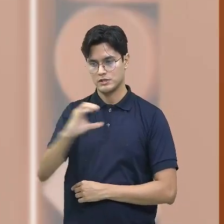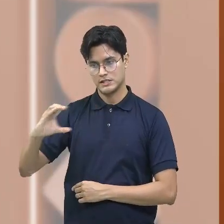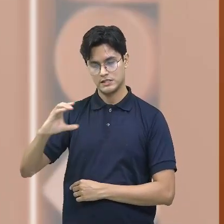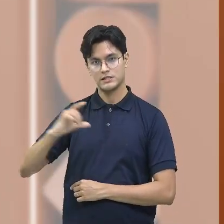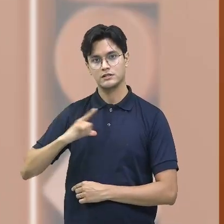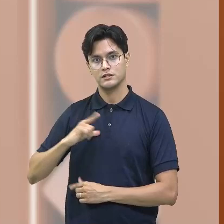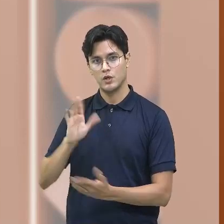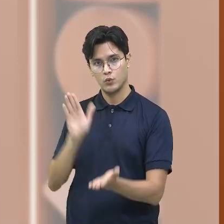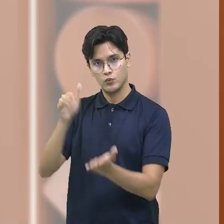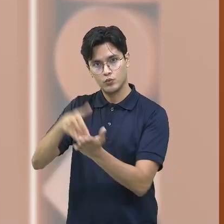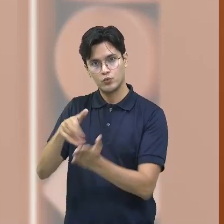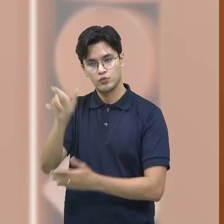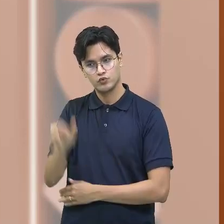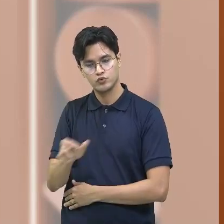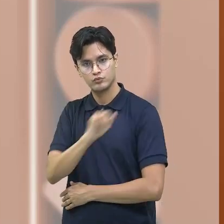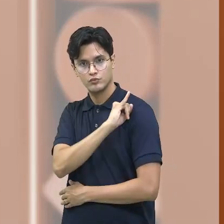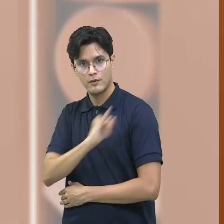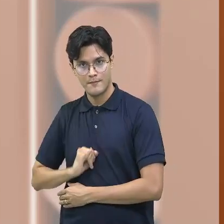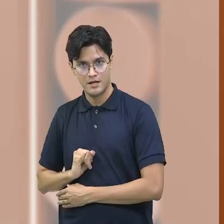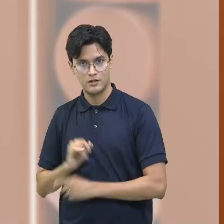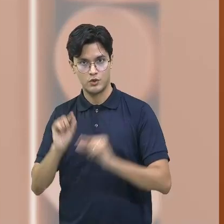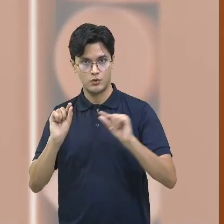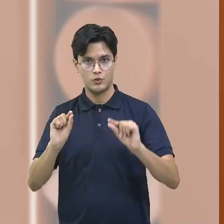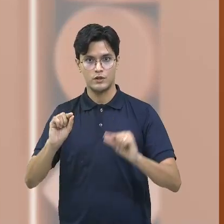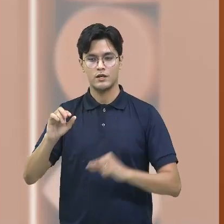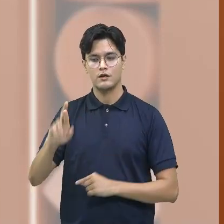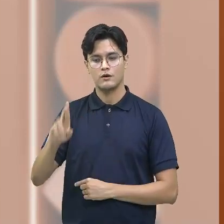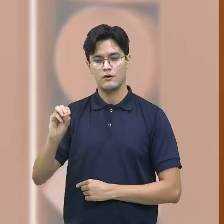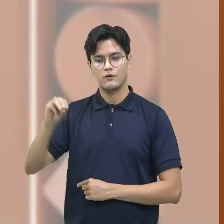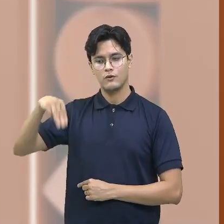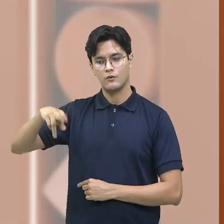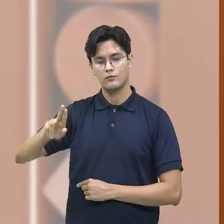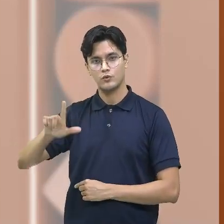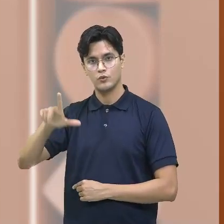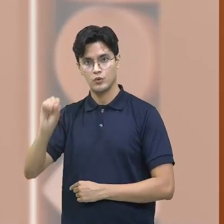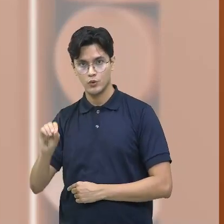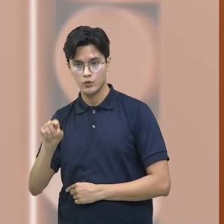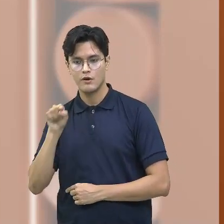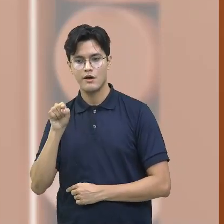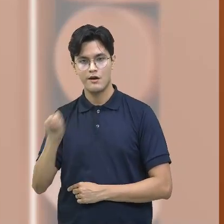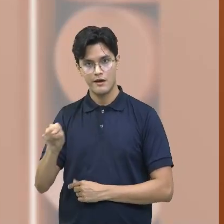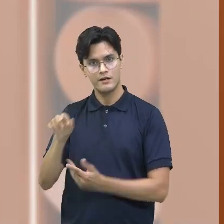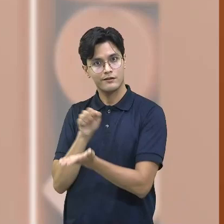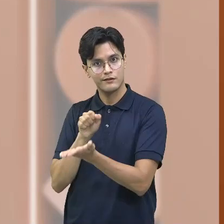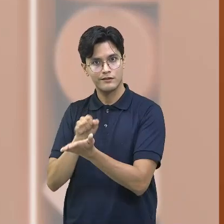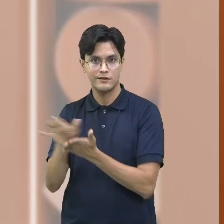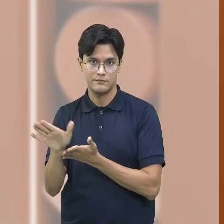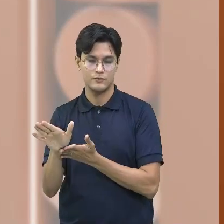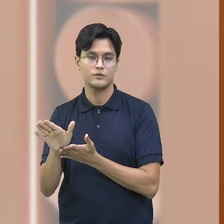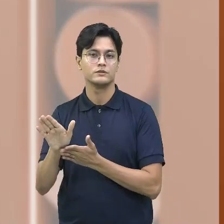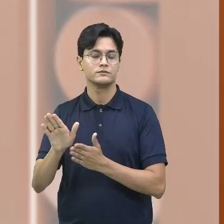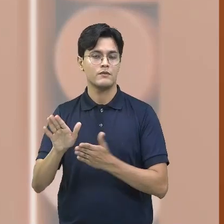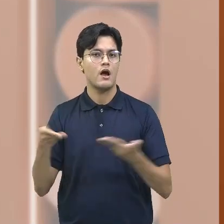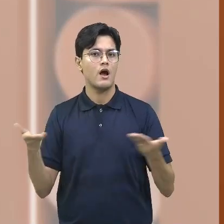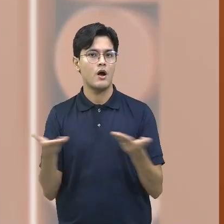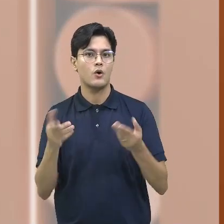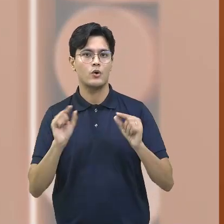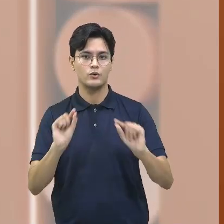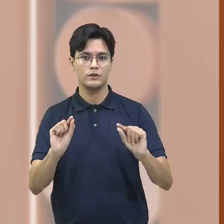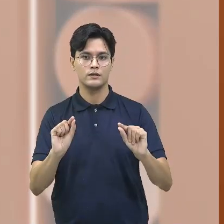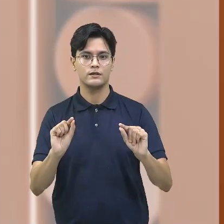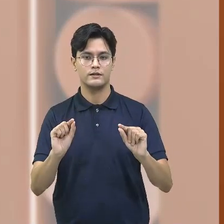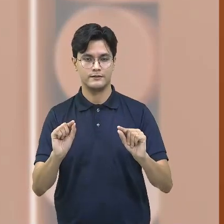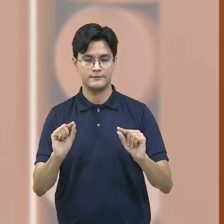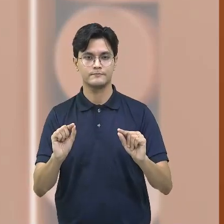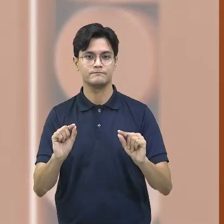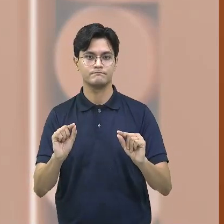último imperador que foi o Rômulo. Quando ele foi deposto, você tem agora, imagine que